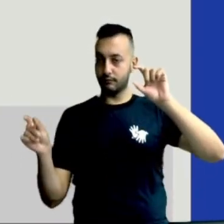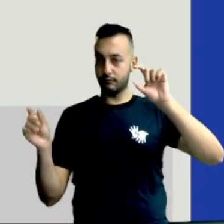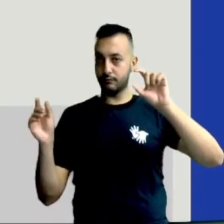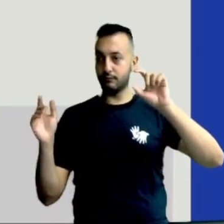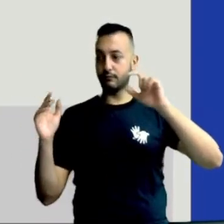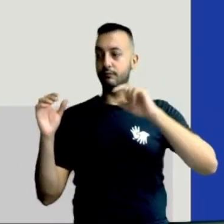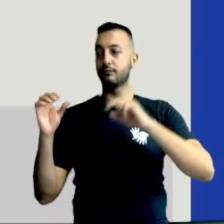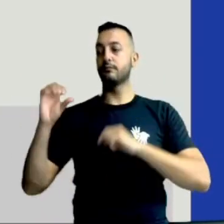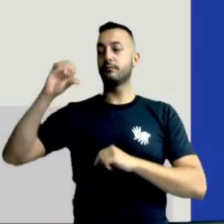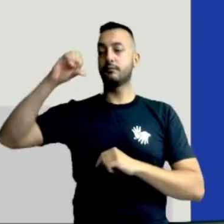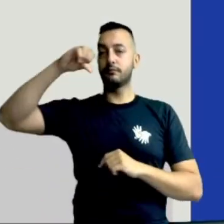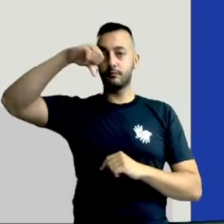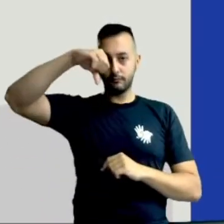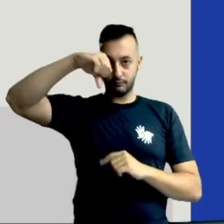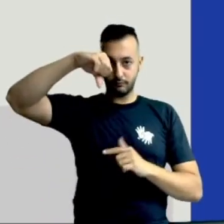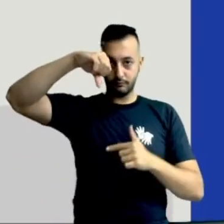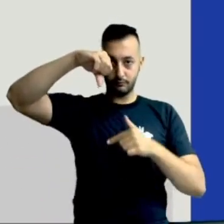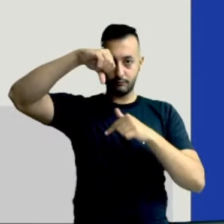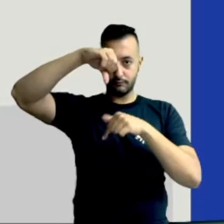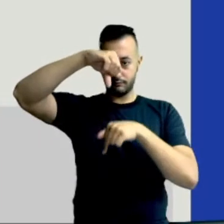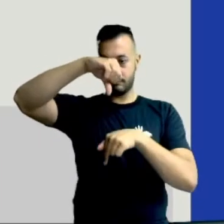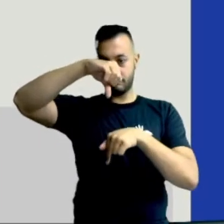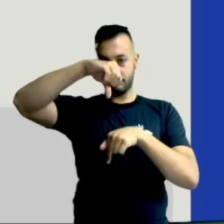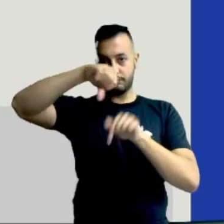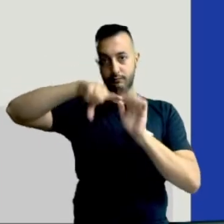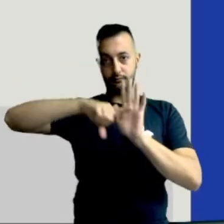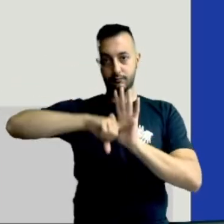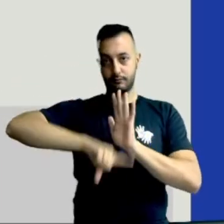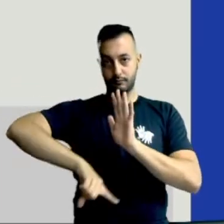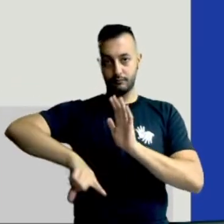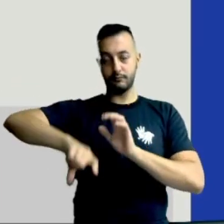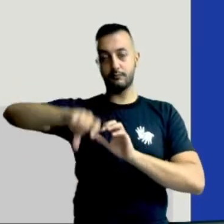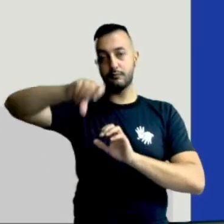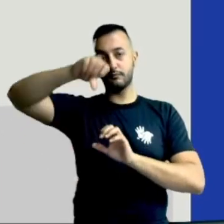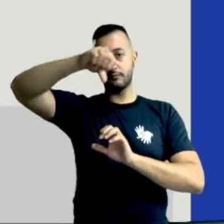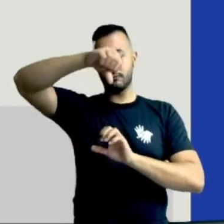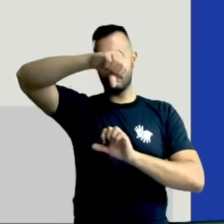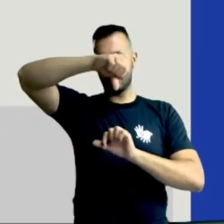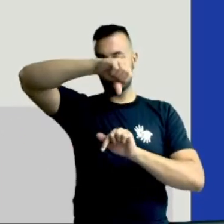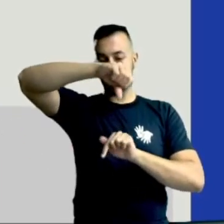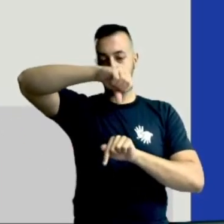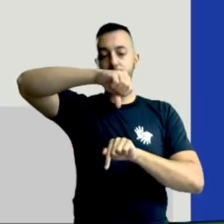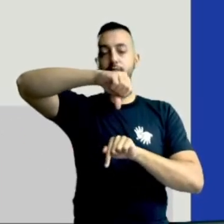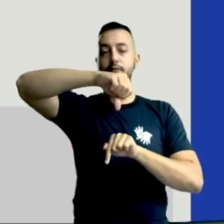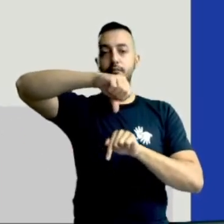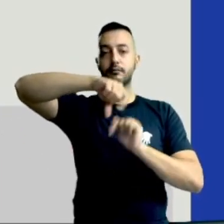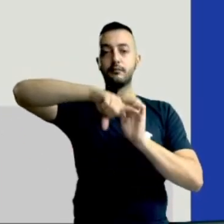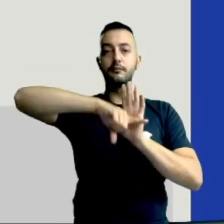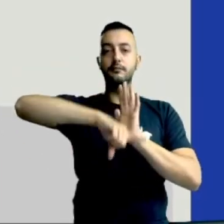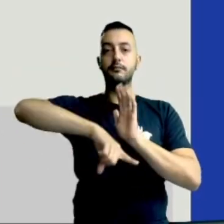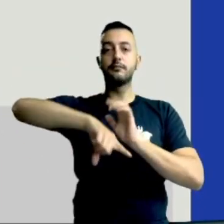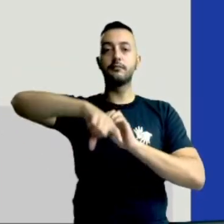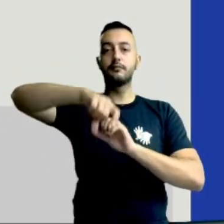eu tenho 9 menos 7. Quanto é 9 menos 7?